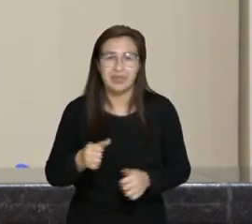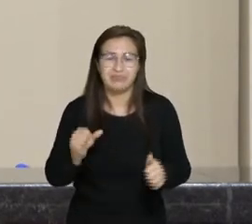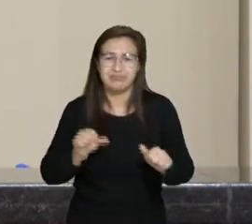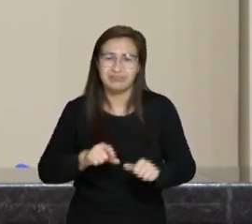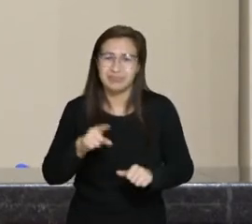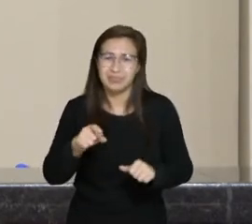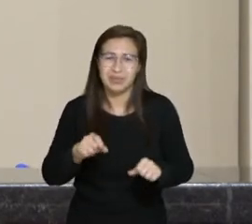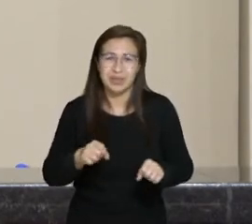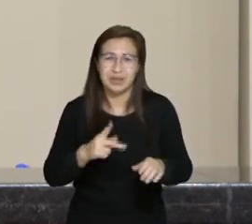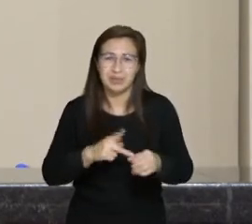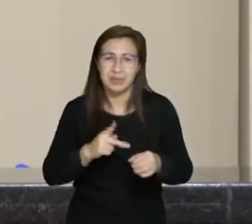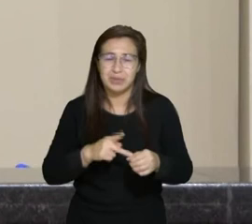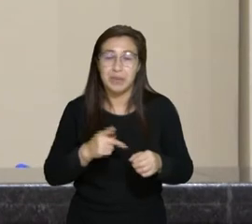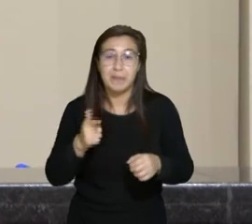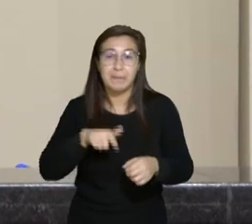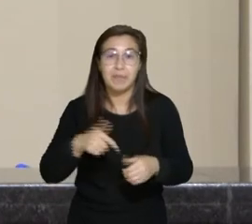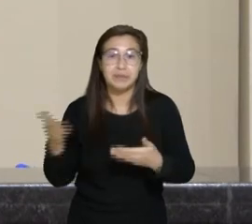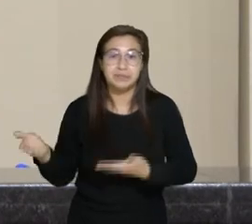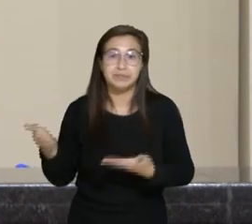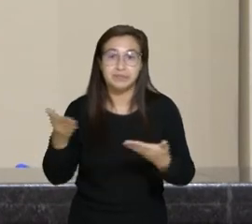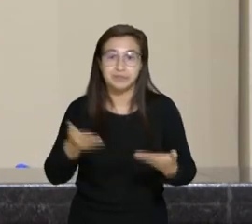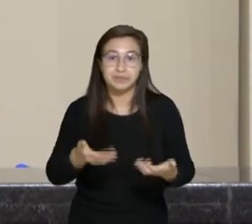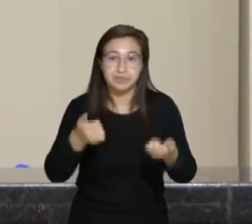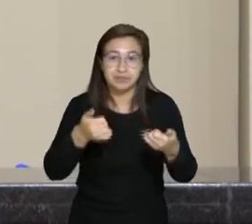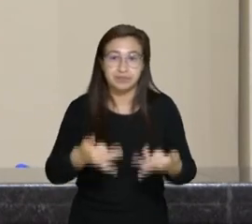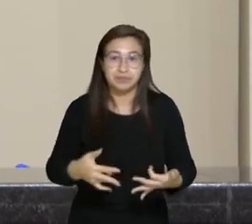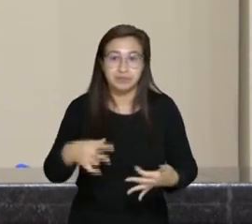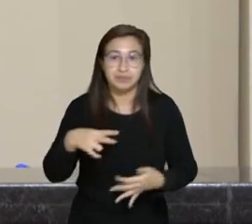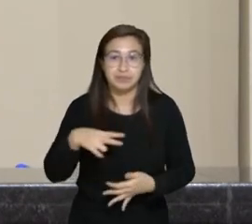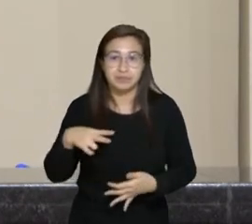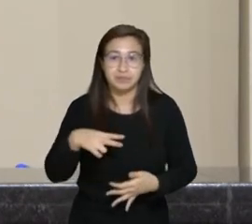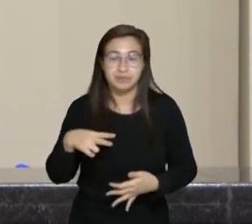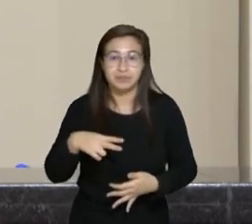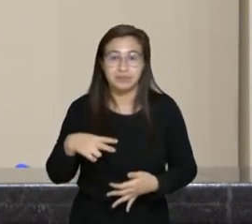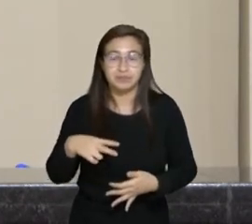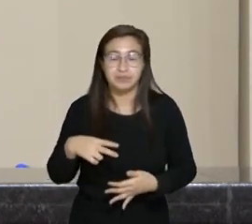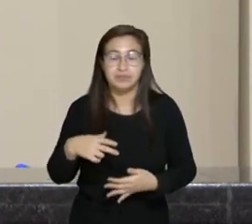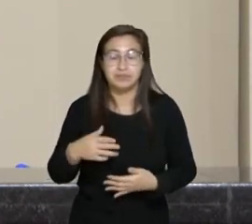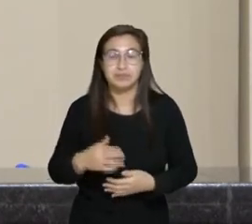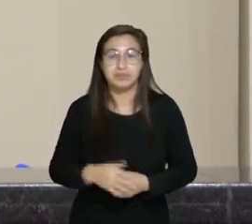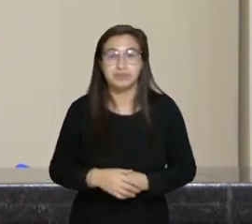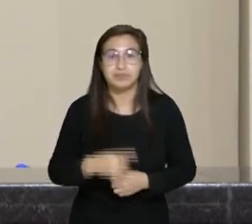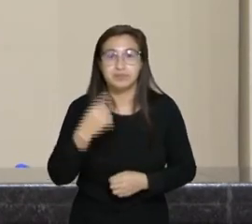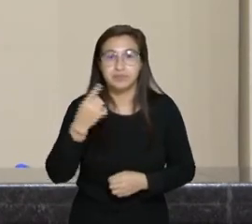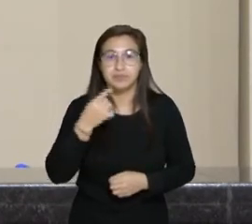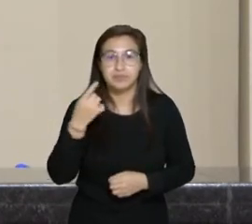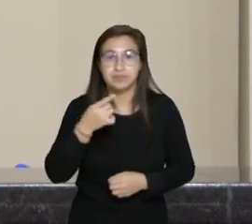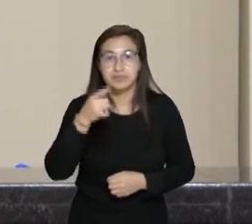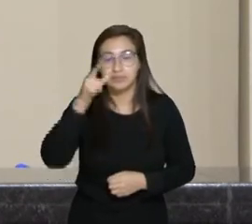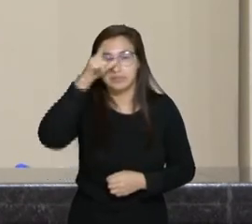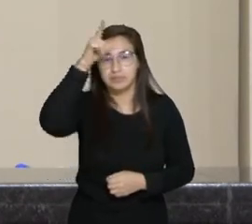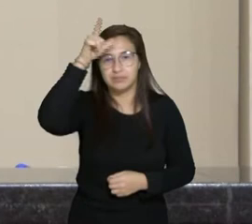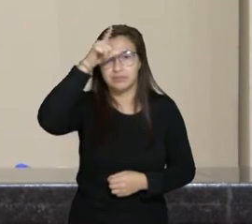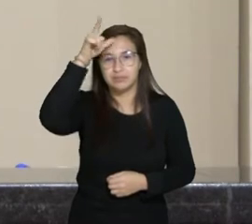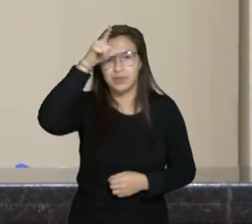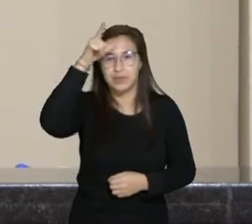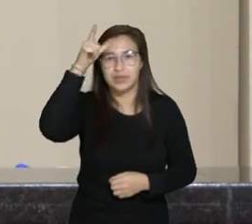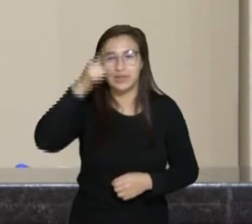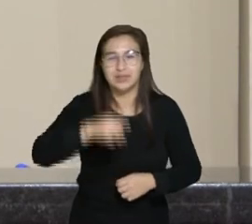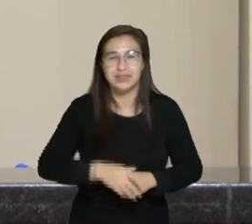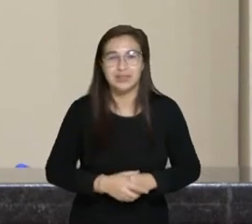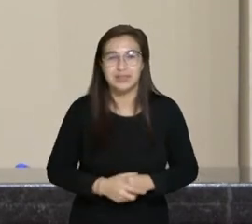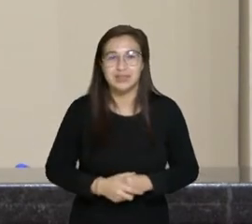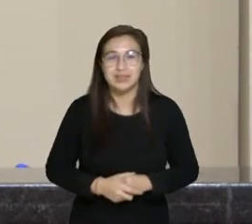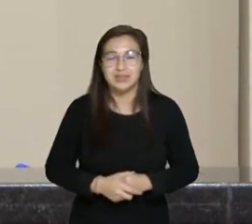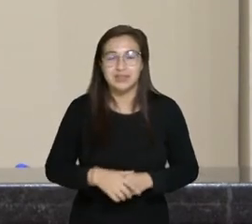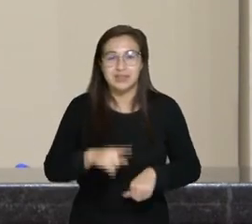Petrobras ainda nas explicações pessoais com a palavra Deputado Sargento Lima vossa excelência'